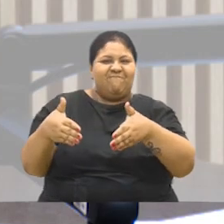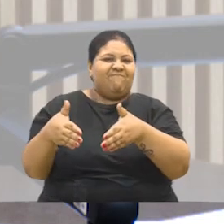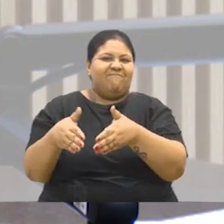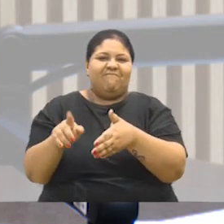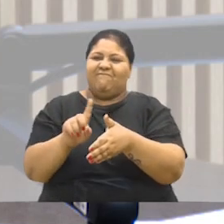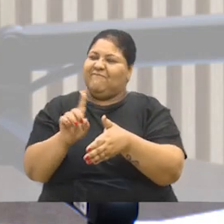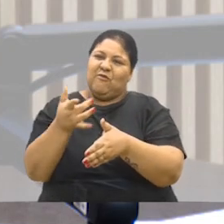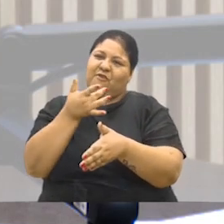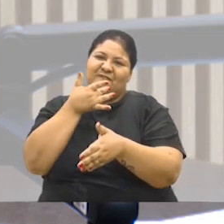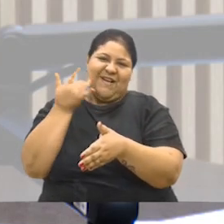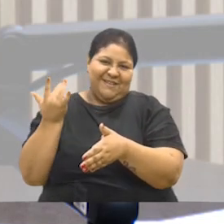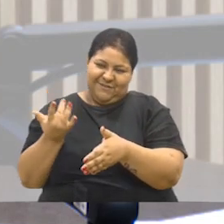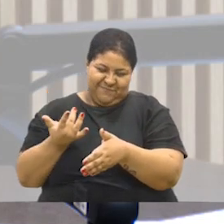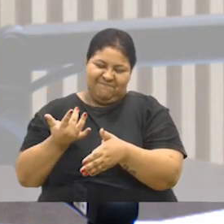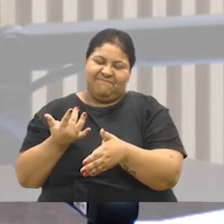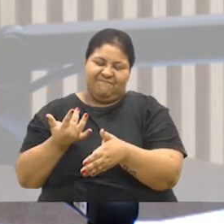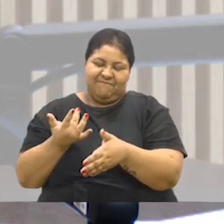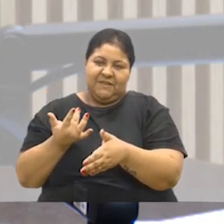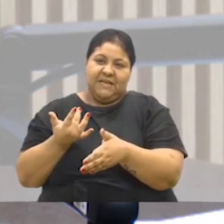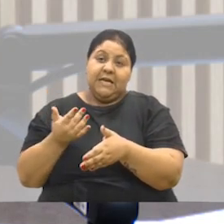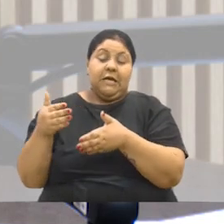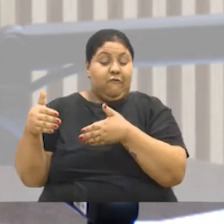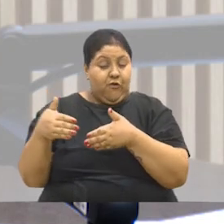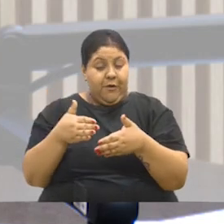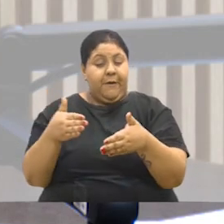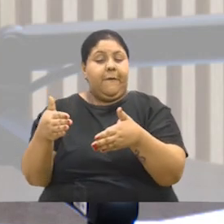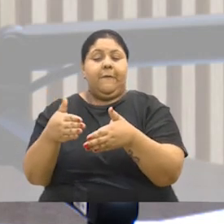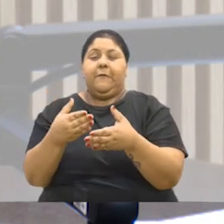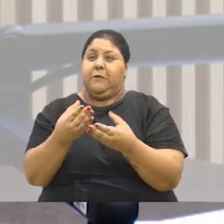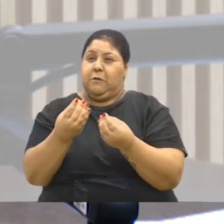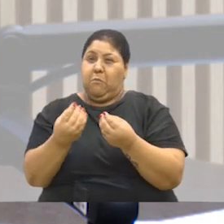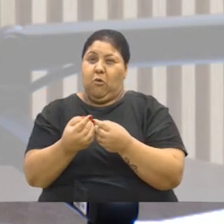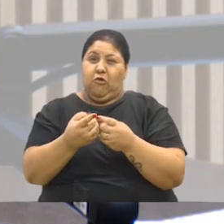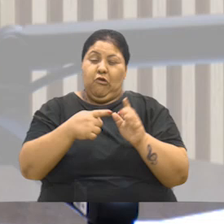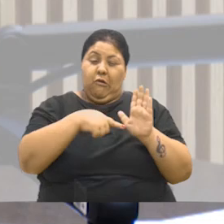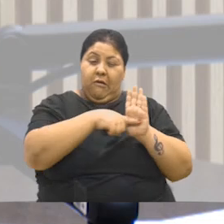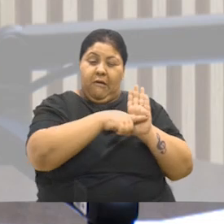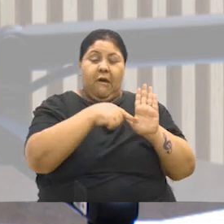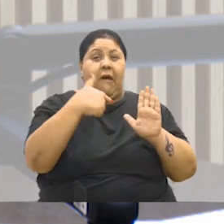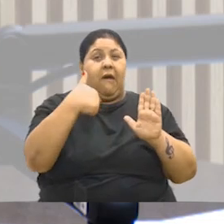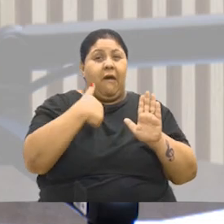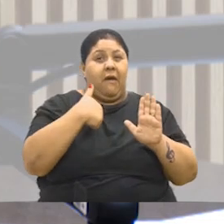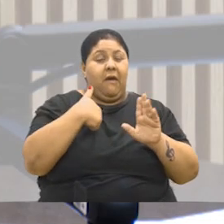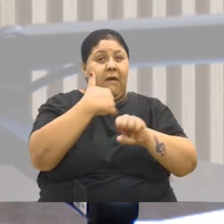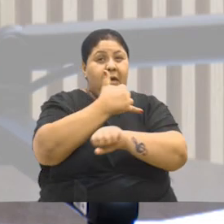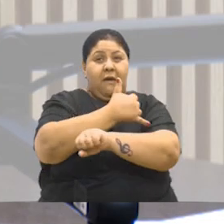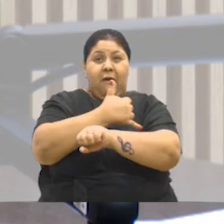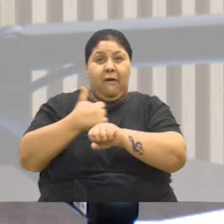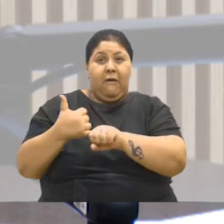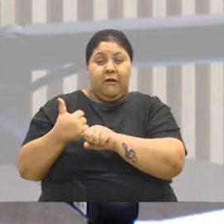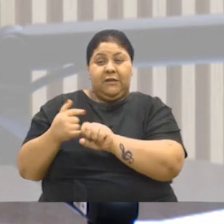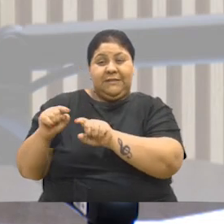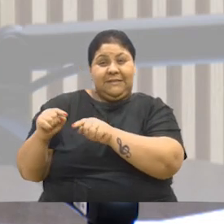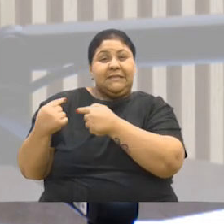fácil. Foi um caminho de bastante negação. Eu passei por muitos desafios. E eu mesma procurei